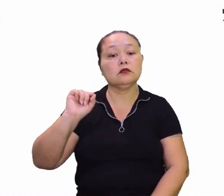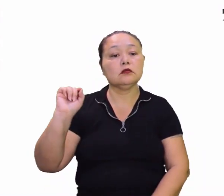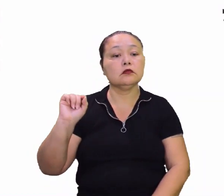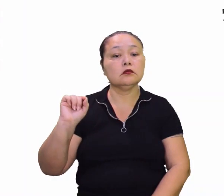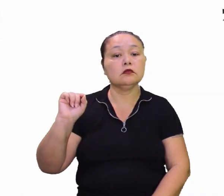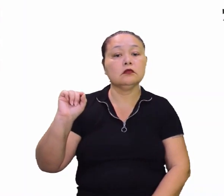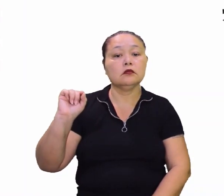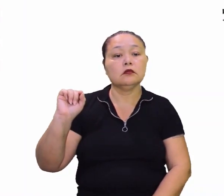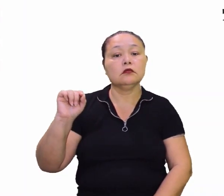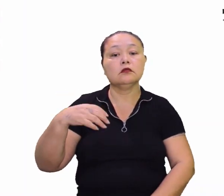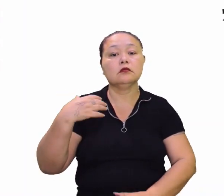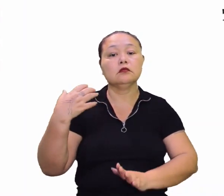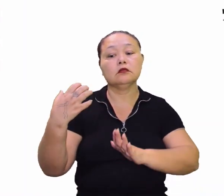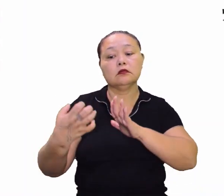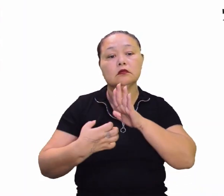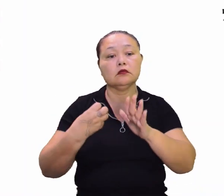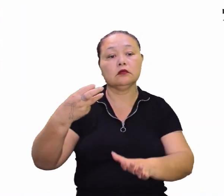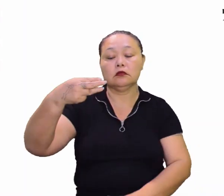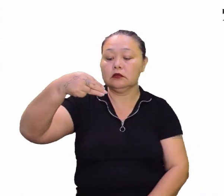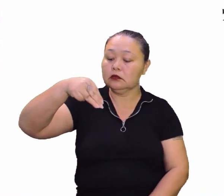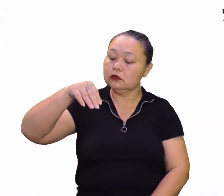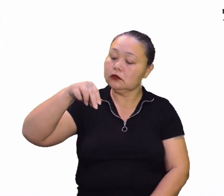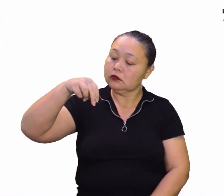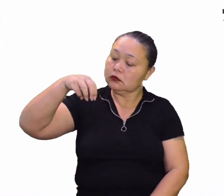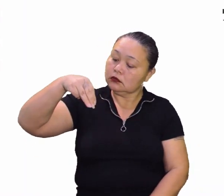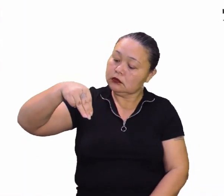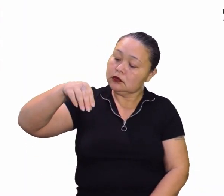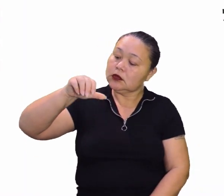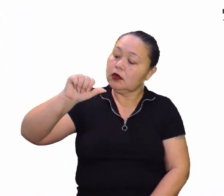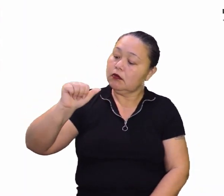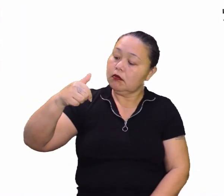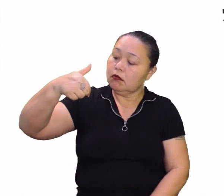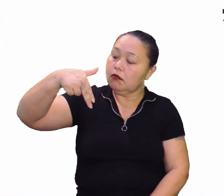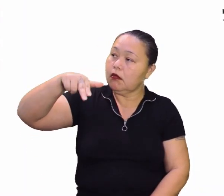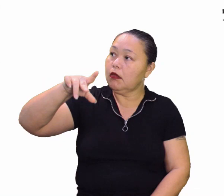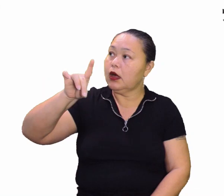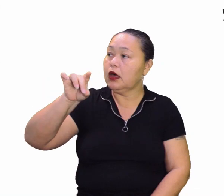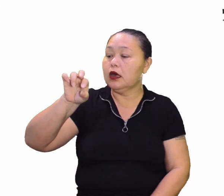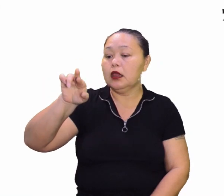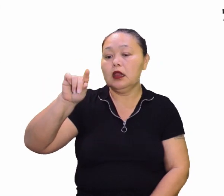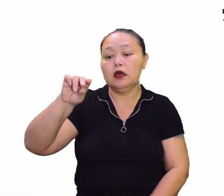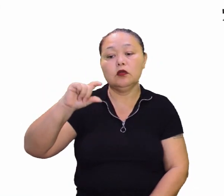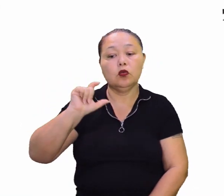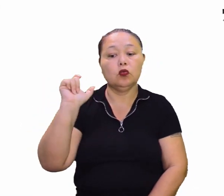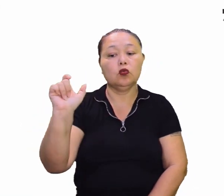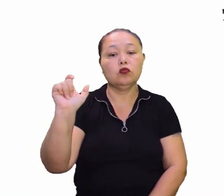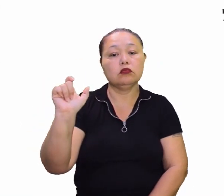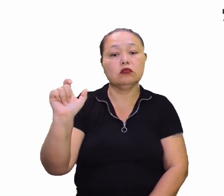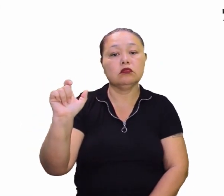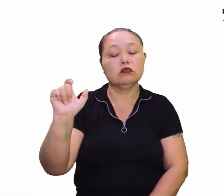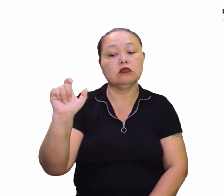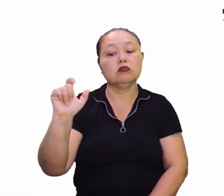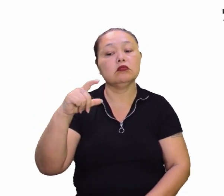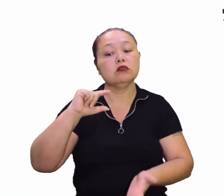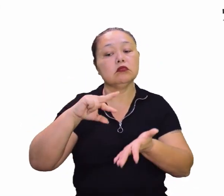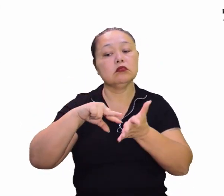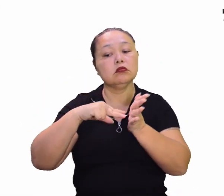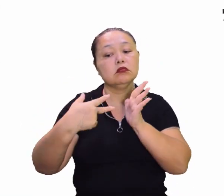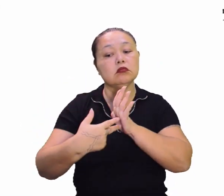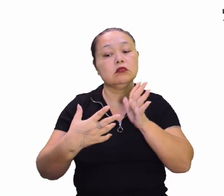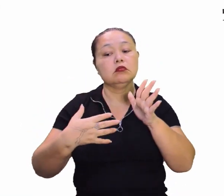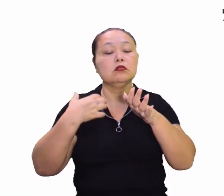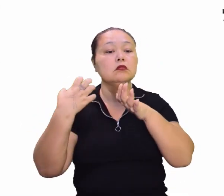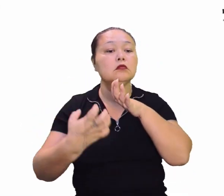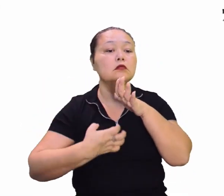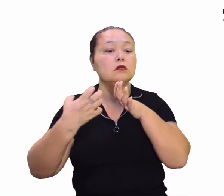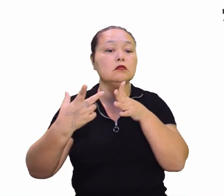Então, nós temos aí empresas maquiladoras dentro dos novos tigres asiáticos, que são empresas que